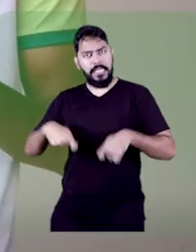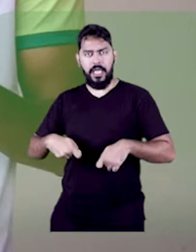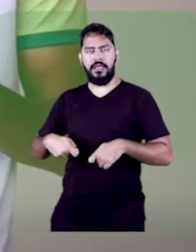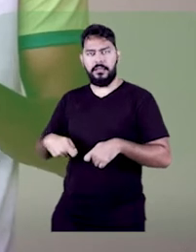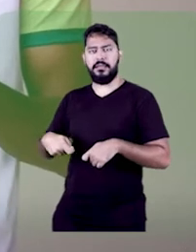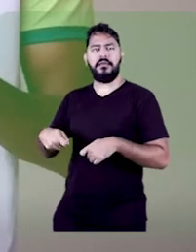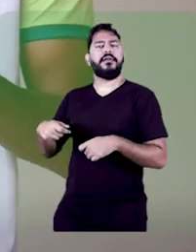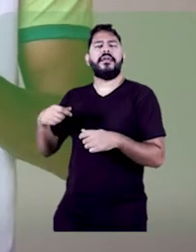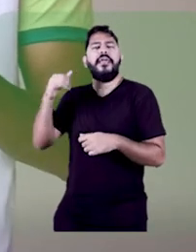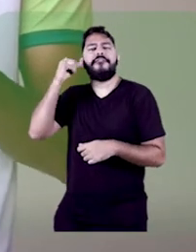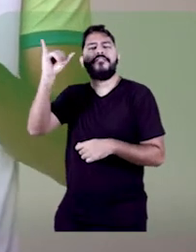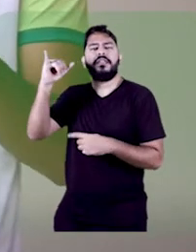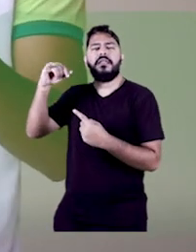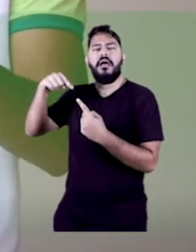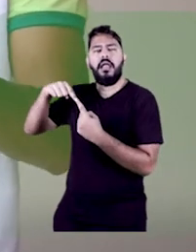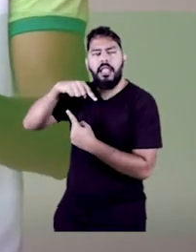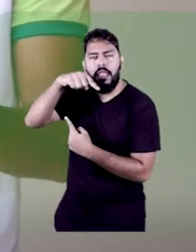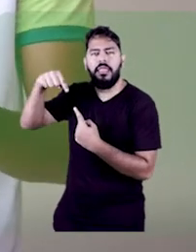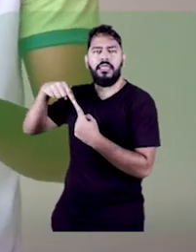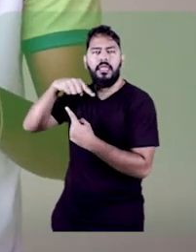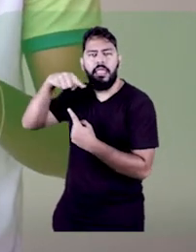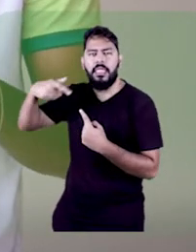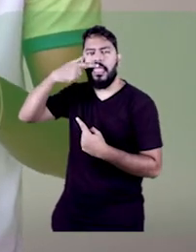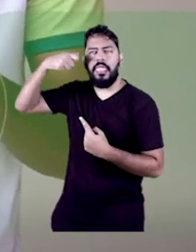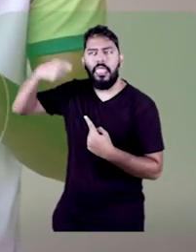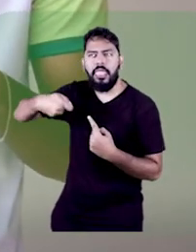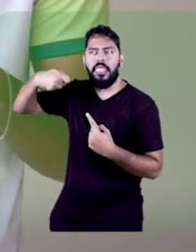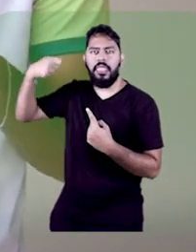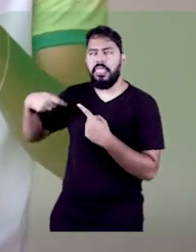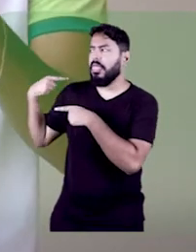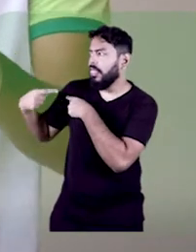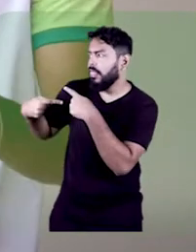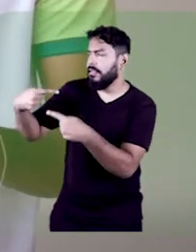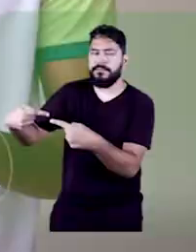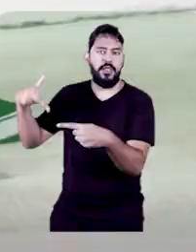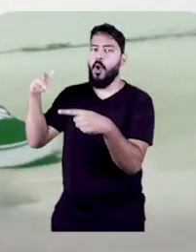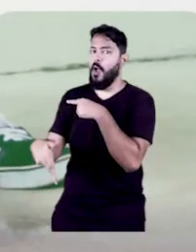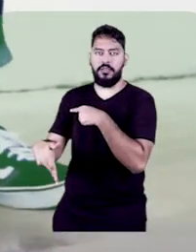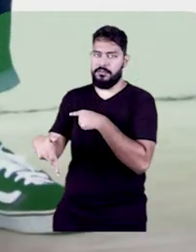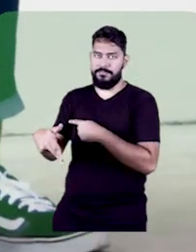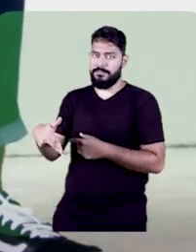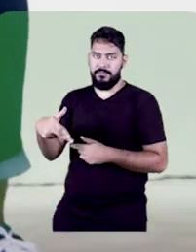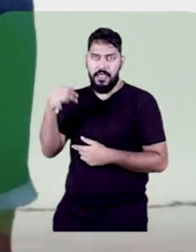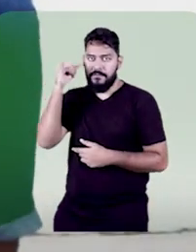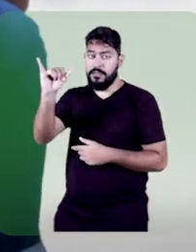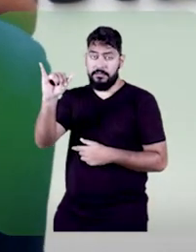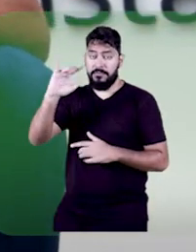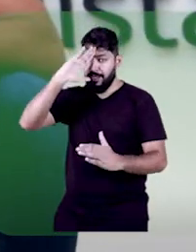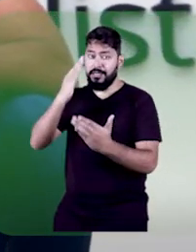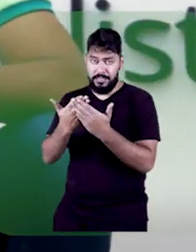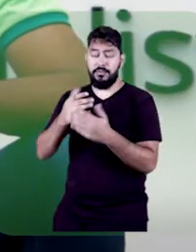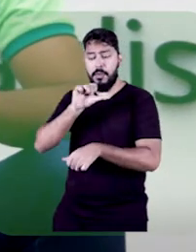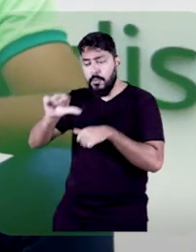fazendo com que não se tenha um ciclo de patriarcado que passe de geração para geração. Acredito que a mudança começa assim,